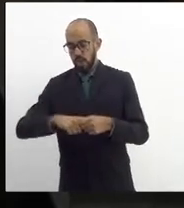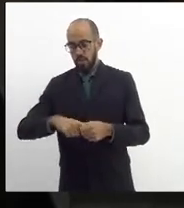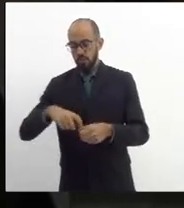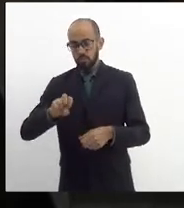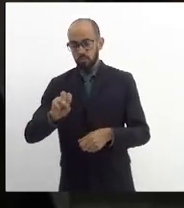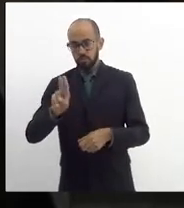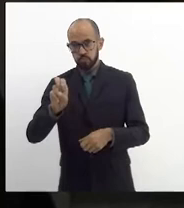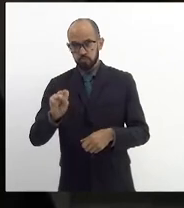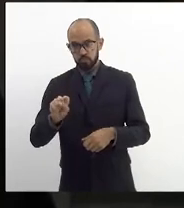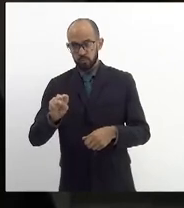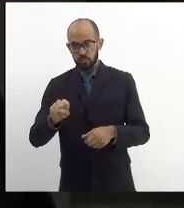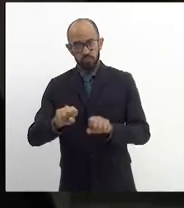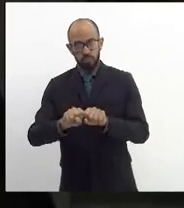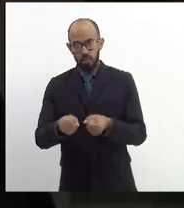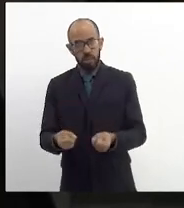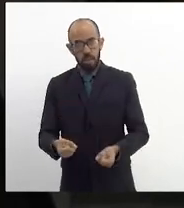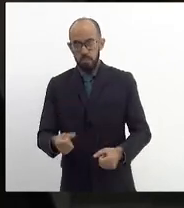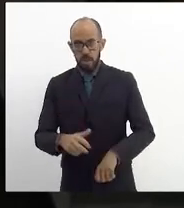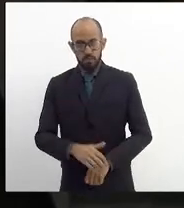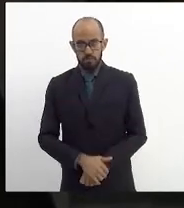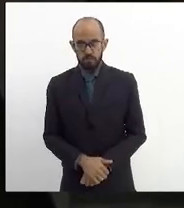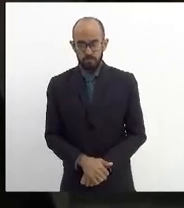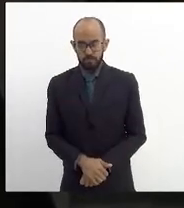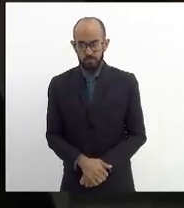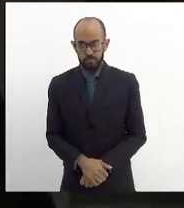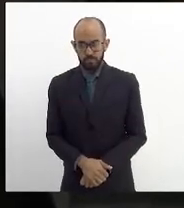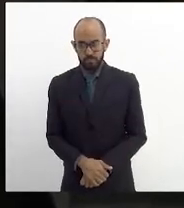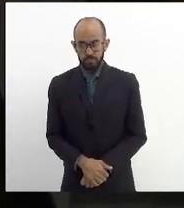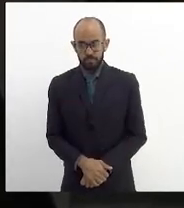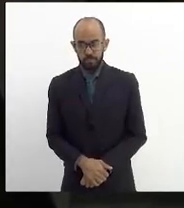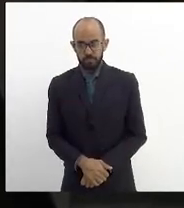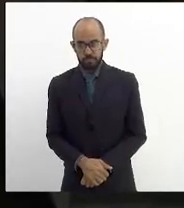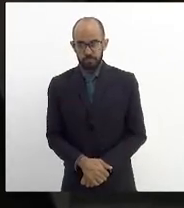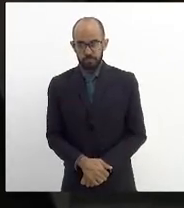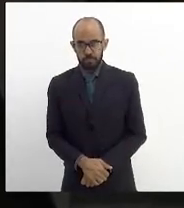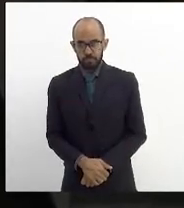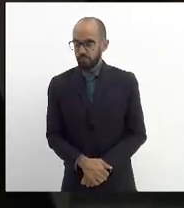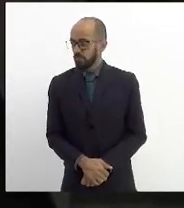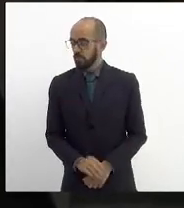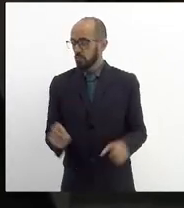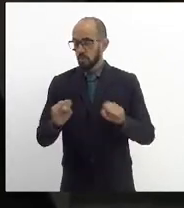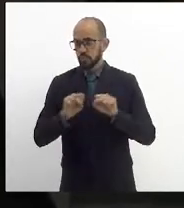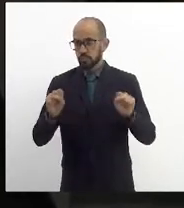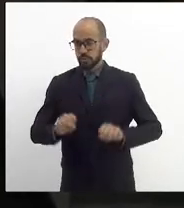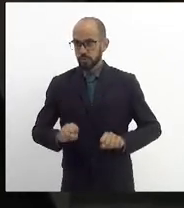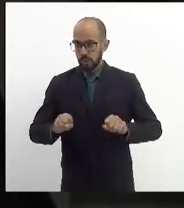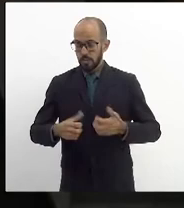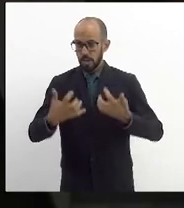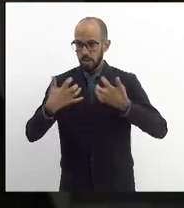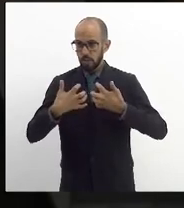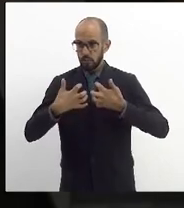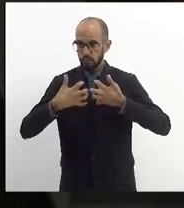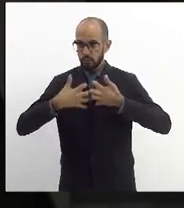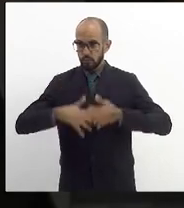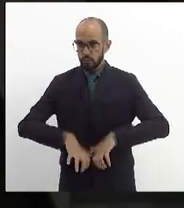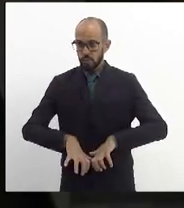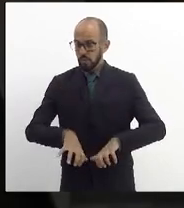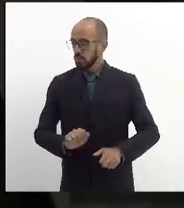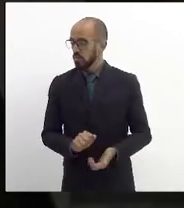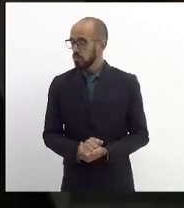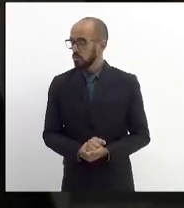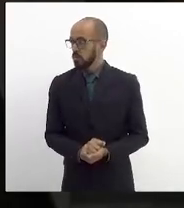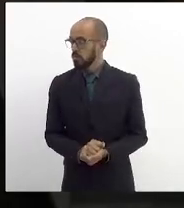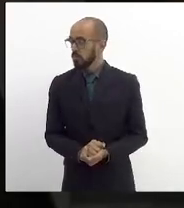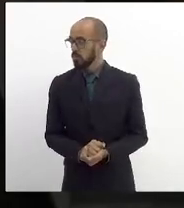aba então um sistema tá tá funcionando muitas vezes a contento